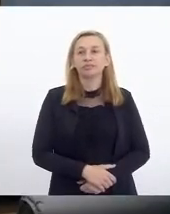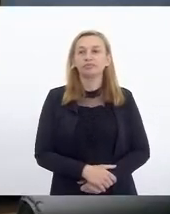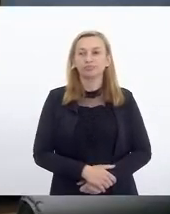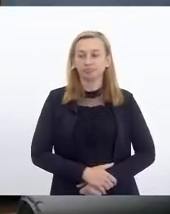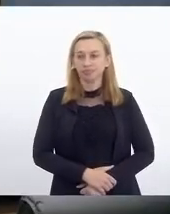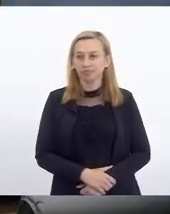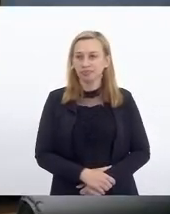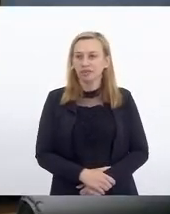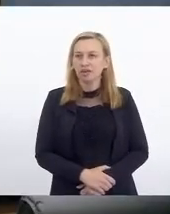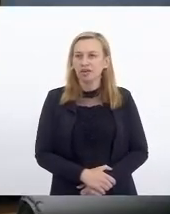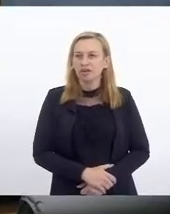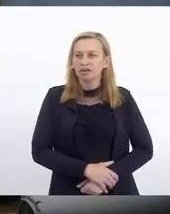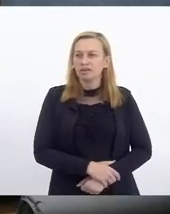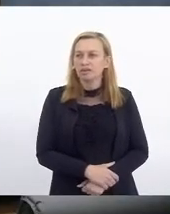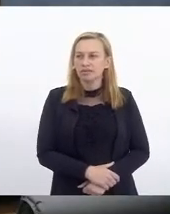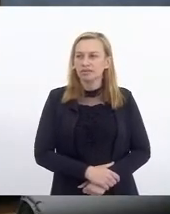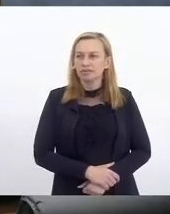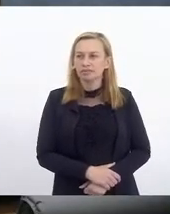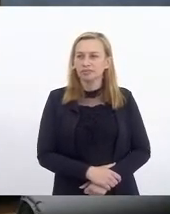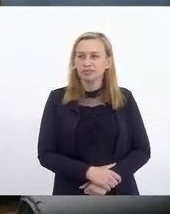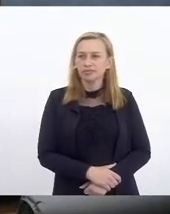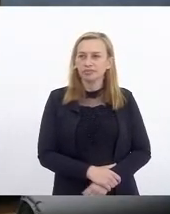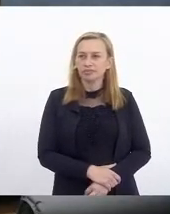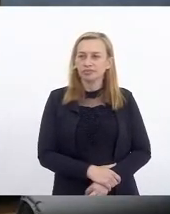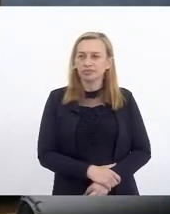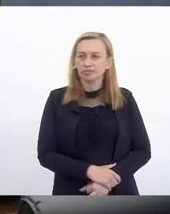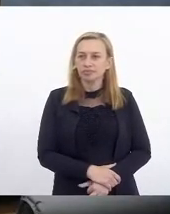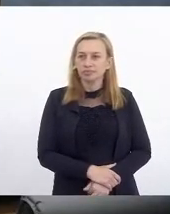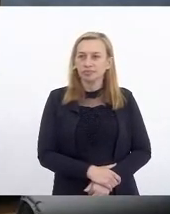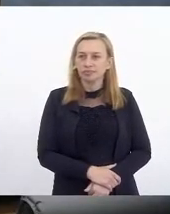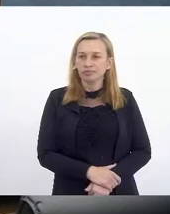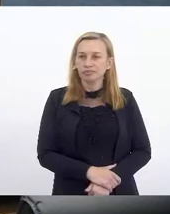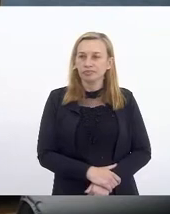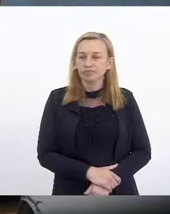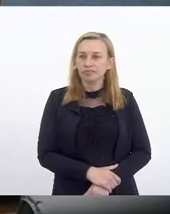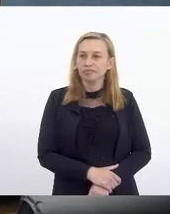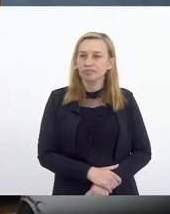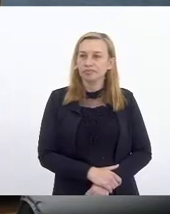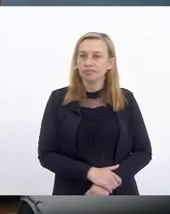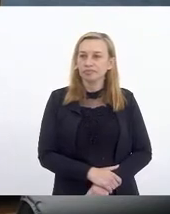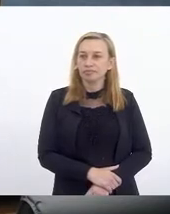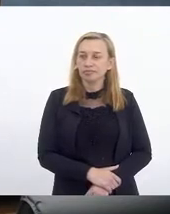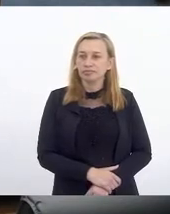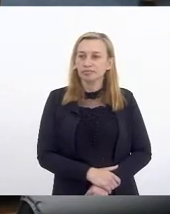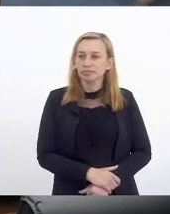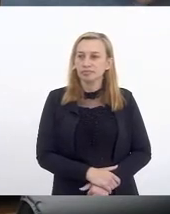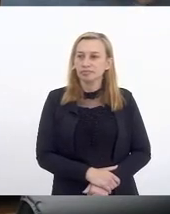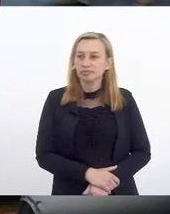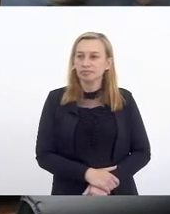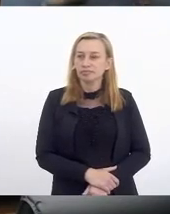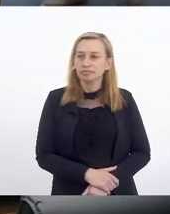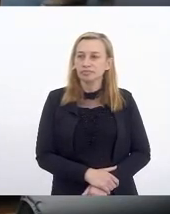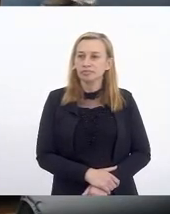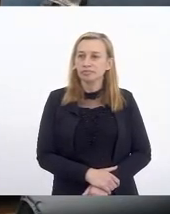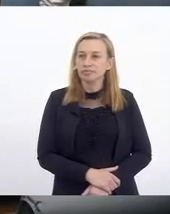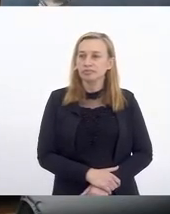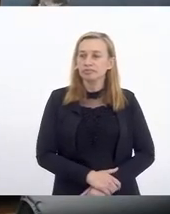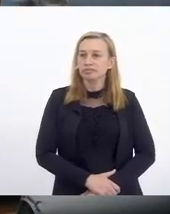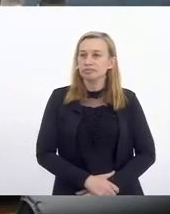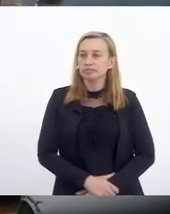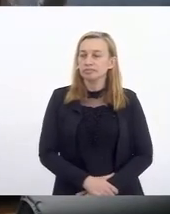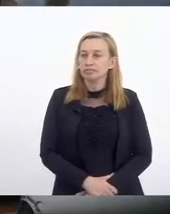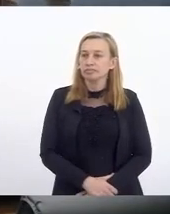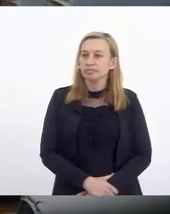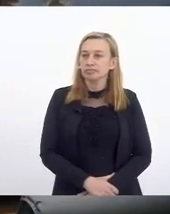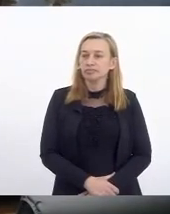também, cortei. Porque estava muito grande, eu cortei. Ficou bom, né? O que, que é as volta ali, aflito?